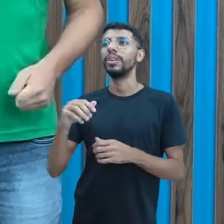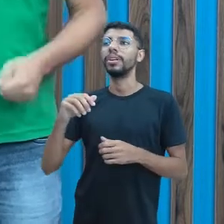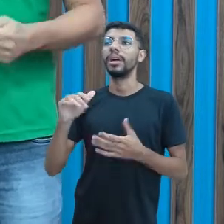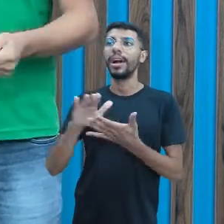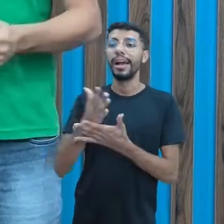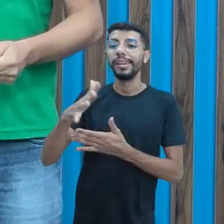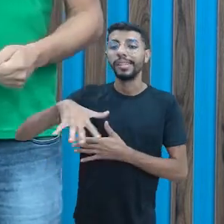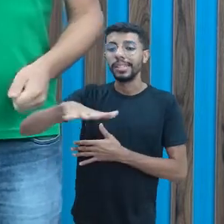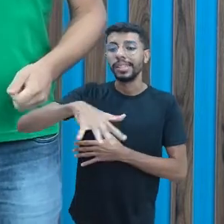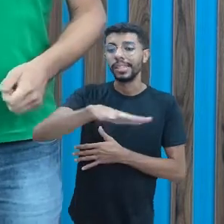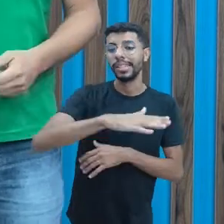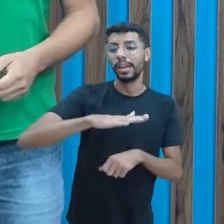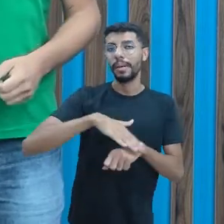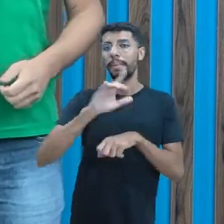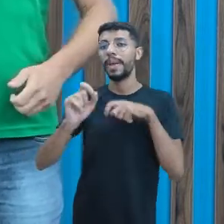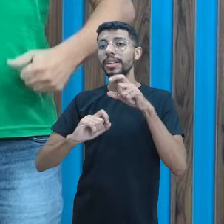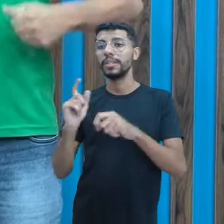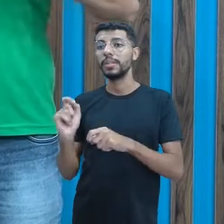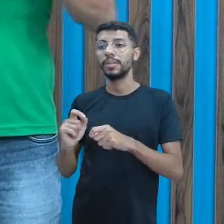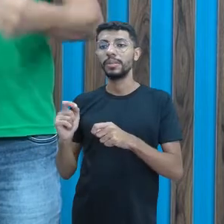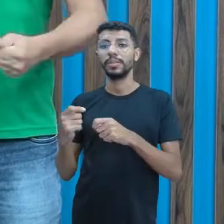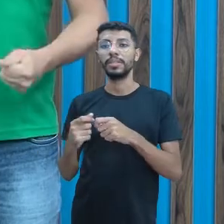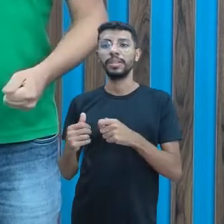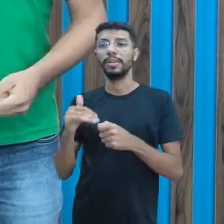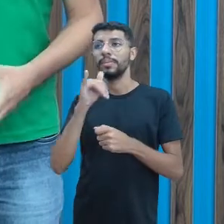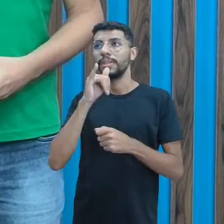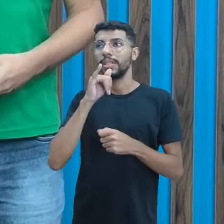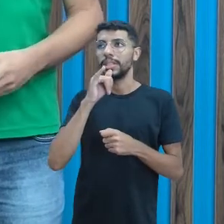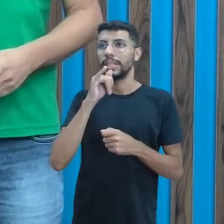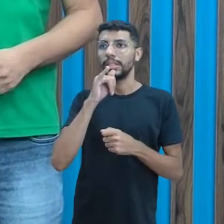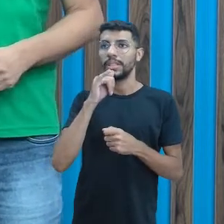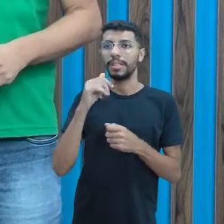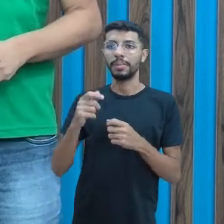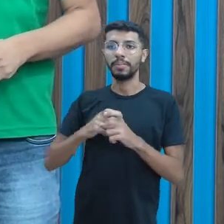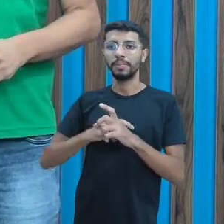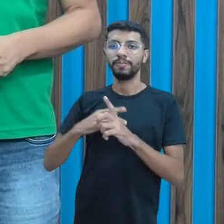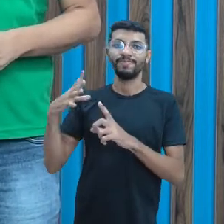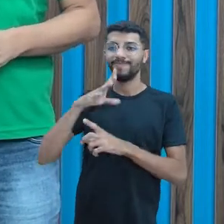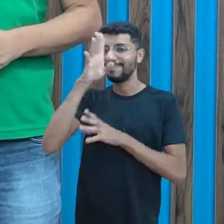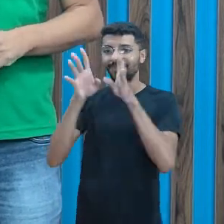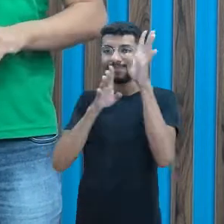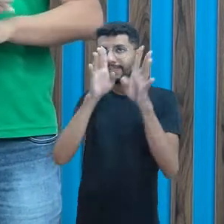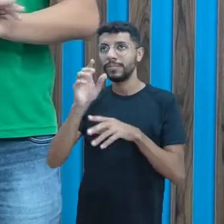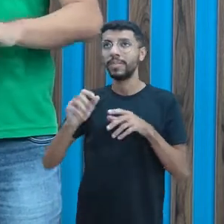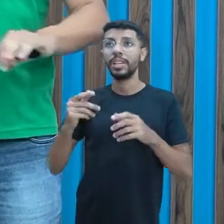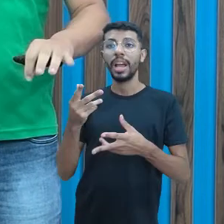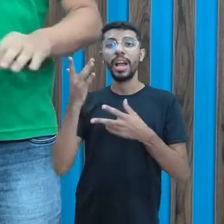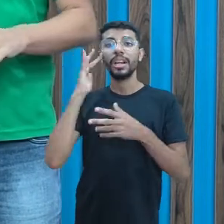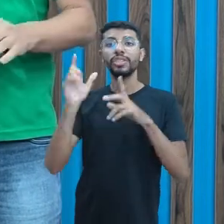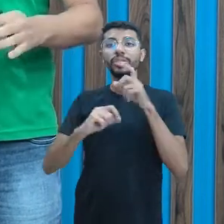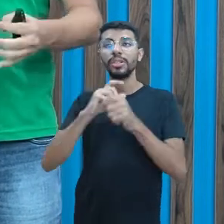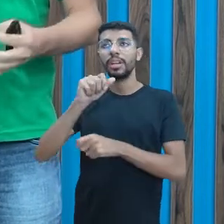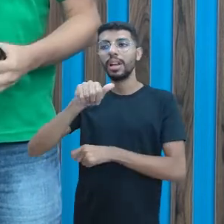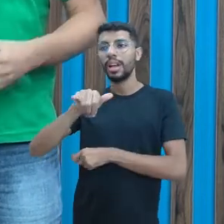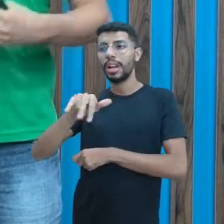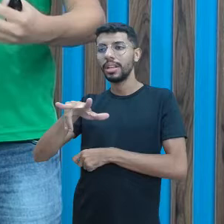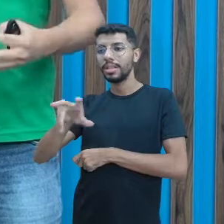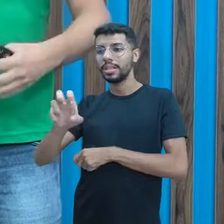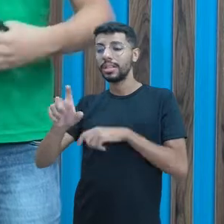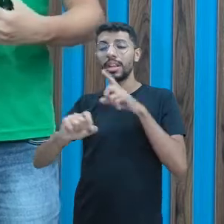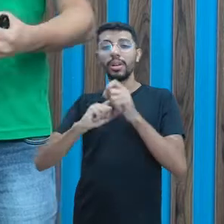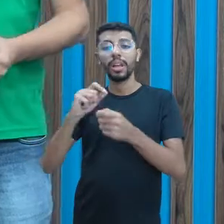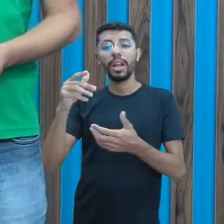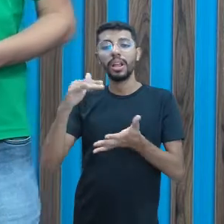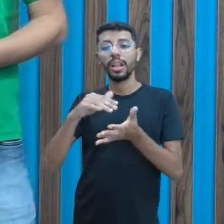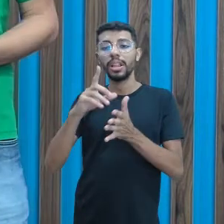mais radicais entre os militares vão afirmar aí esse ato institucional número 5, que vai retirar os direitos políticos